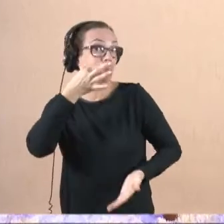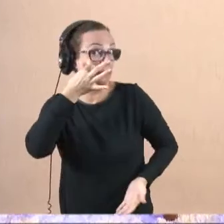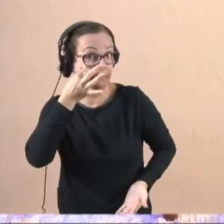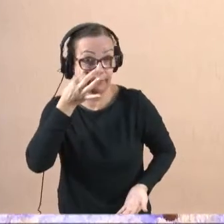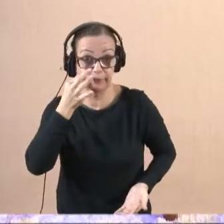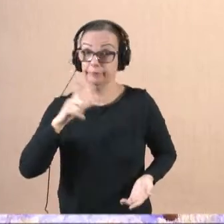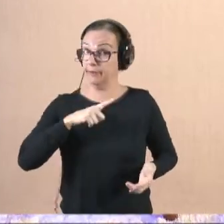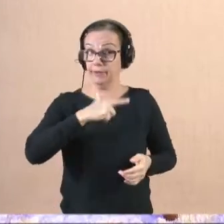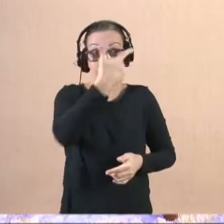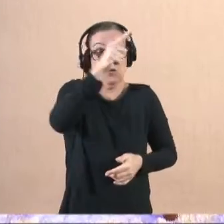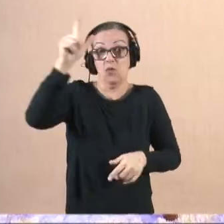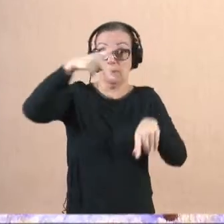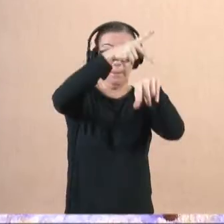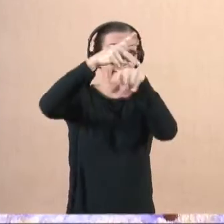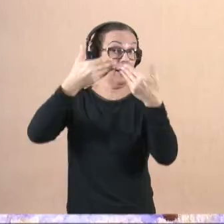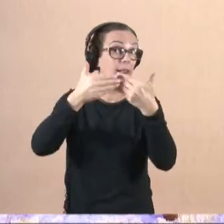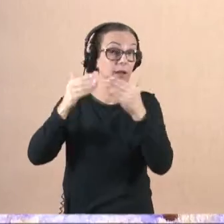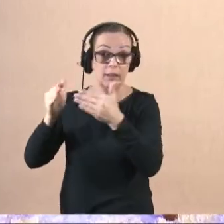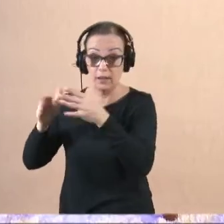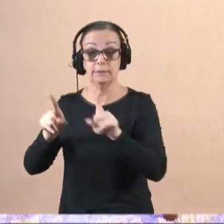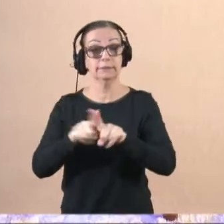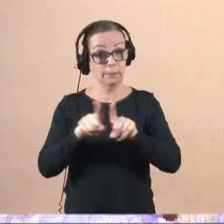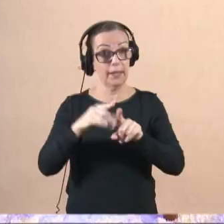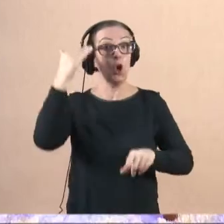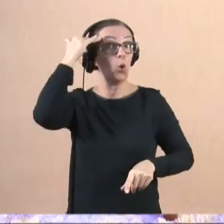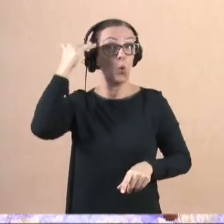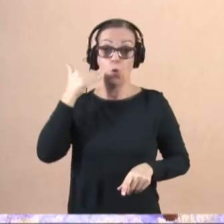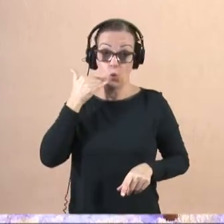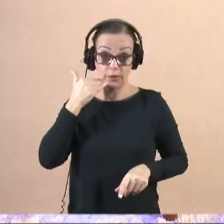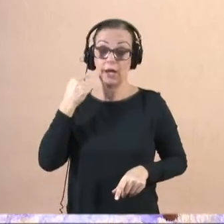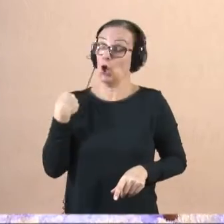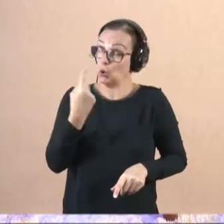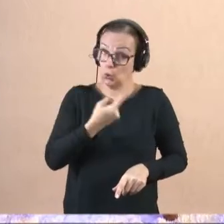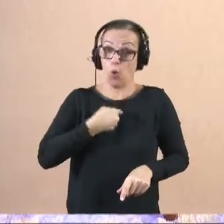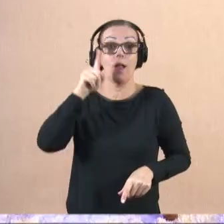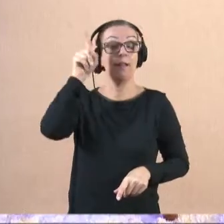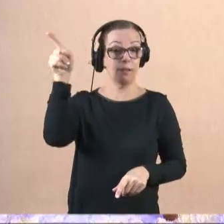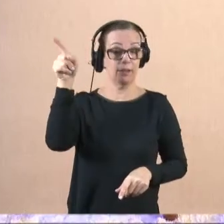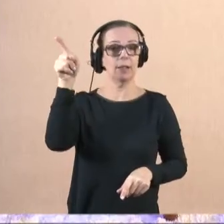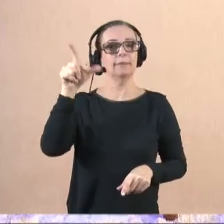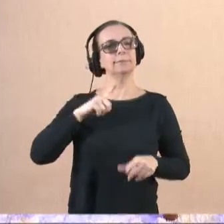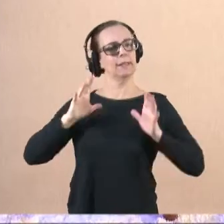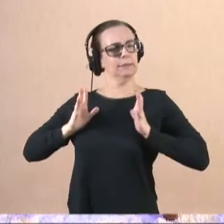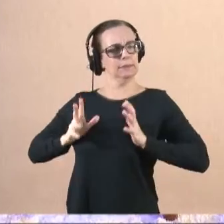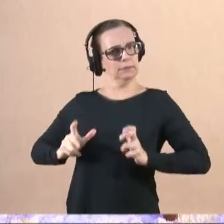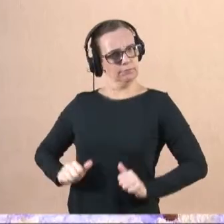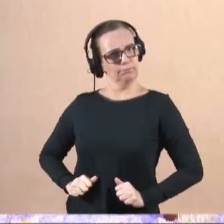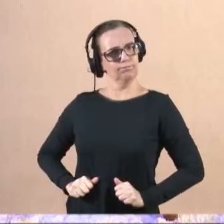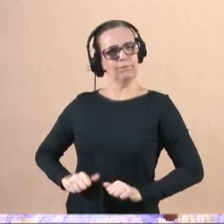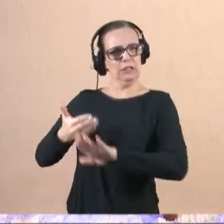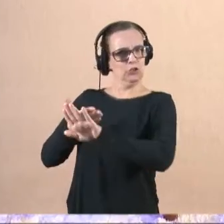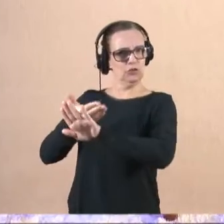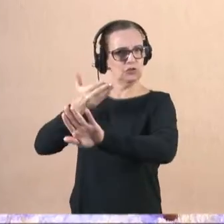exemplo nos vários países na coreia por exemplo a gente continua com a higienização ou